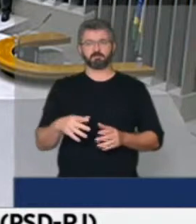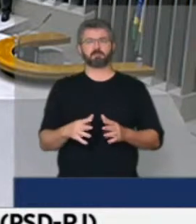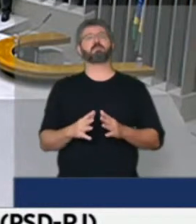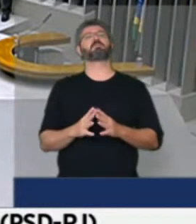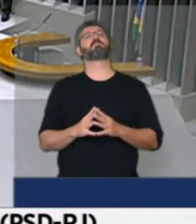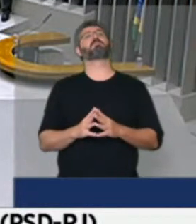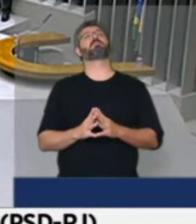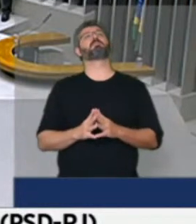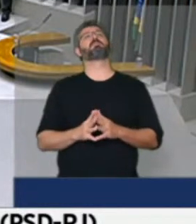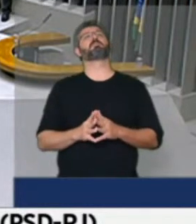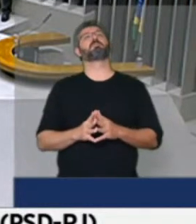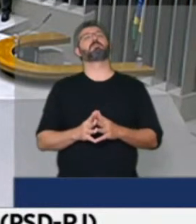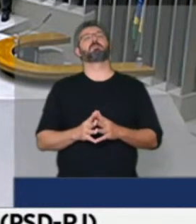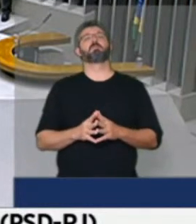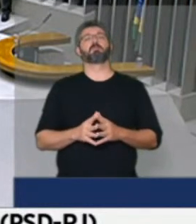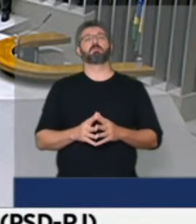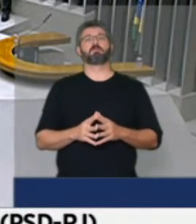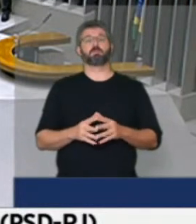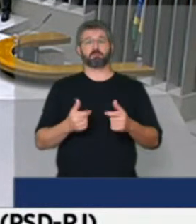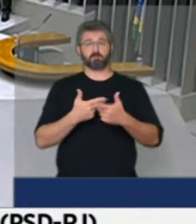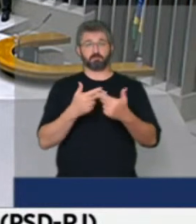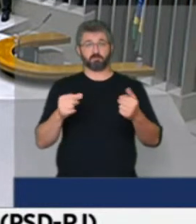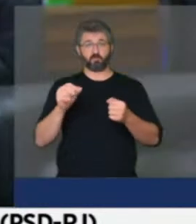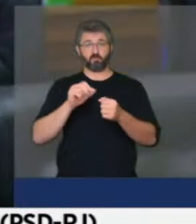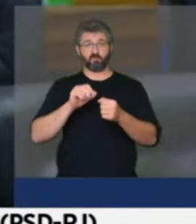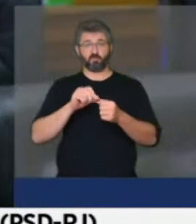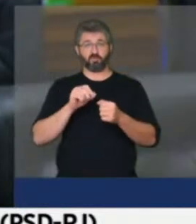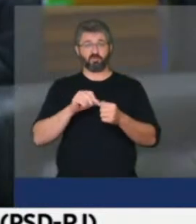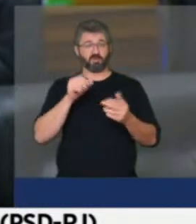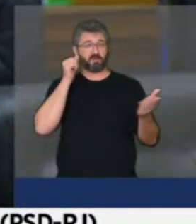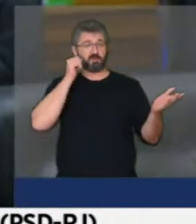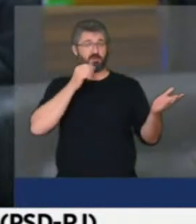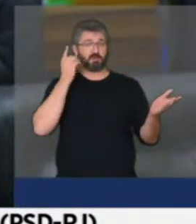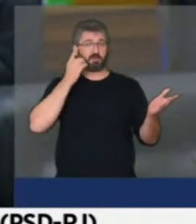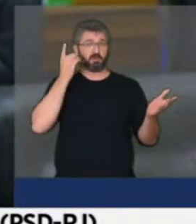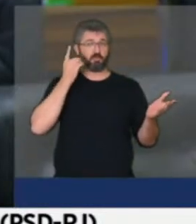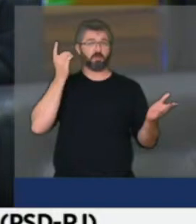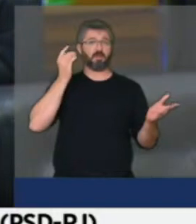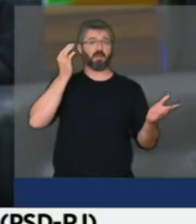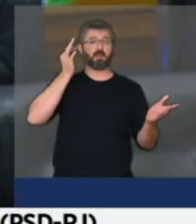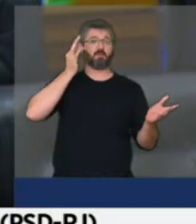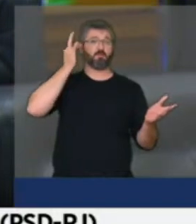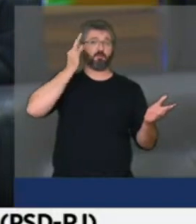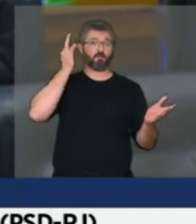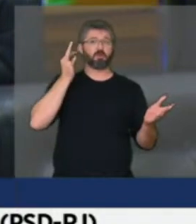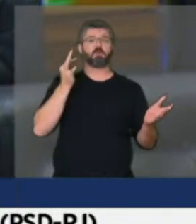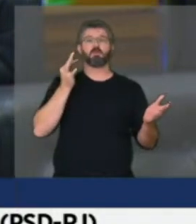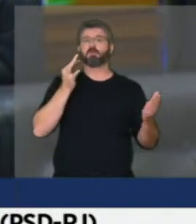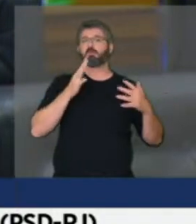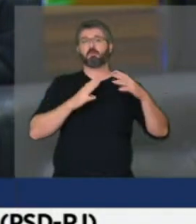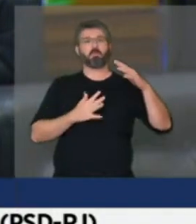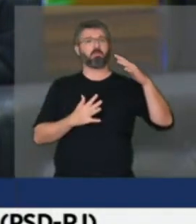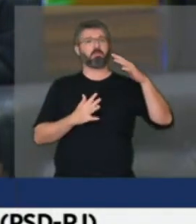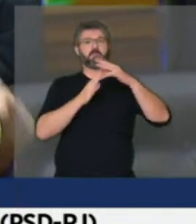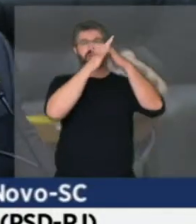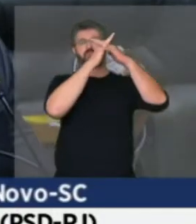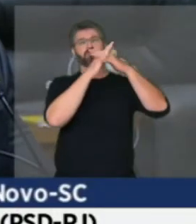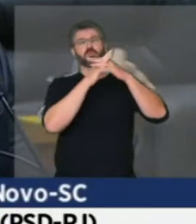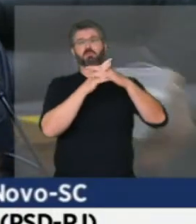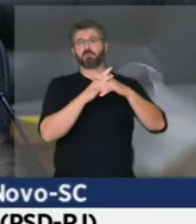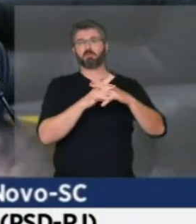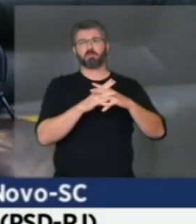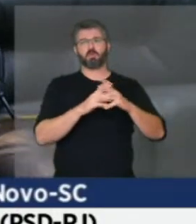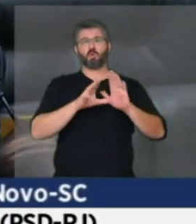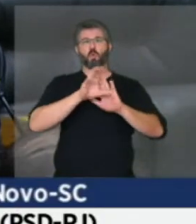as atitudes cometidas pela deputada Flor de Lis extrapolam em muito o conceito